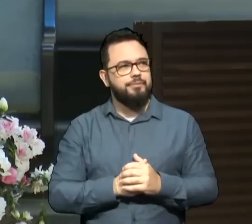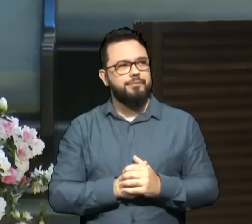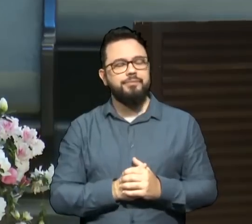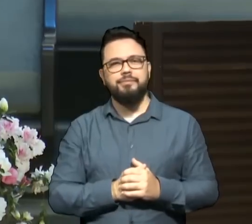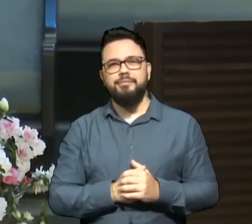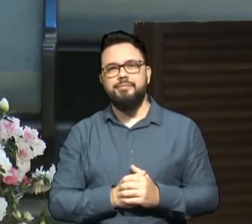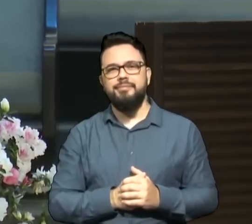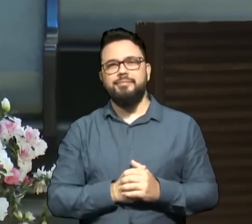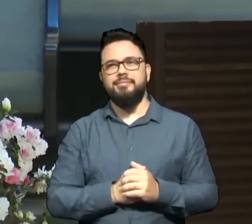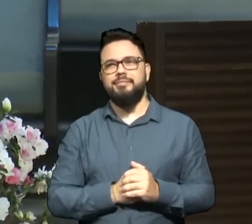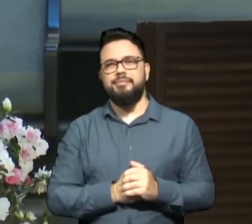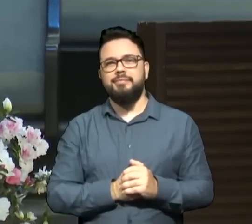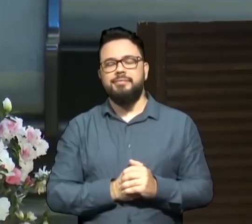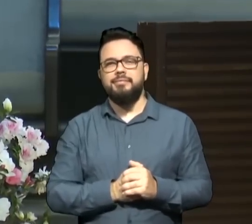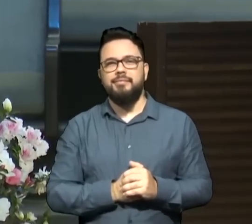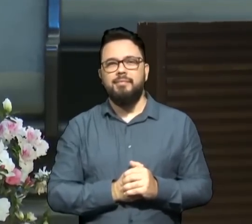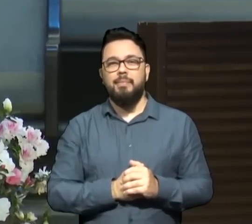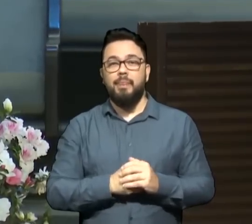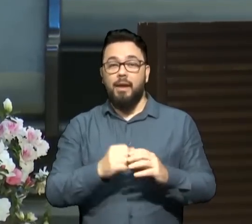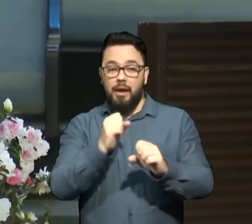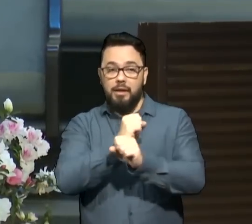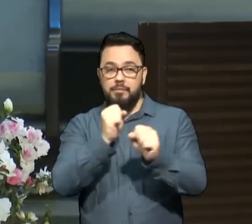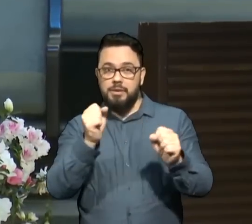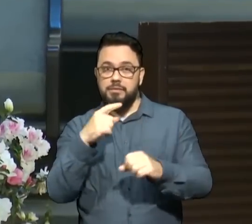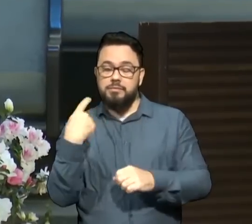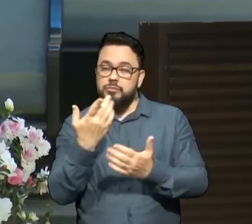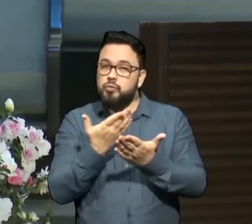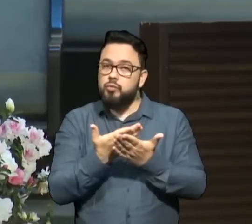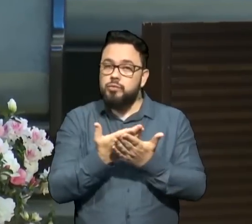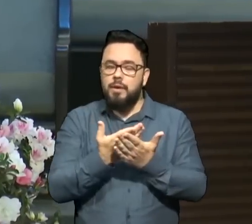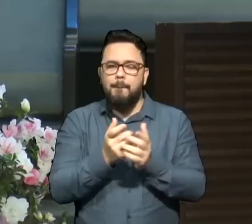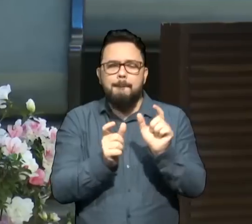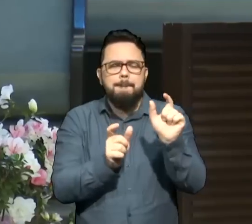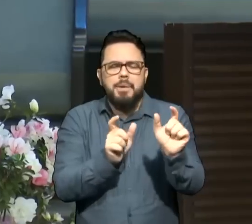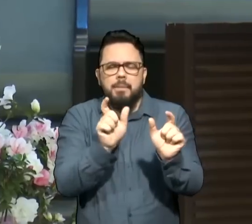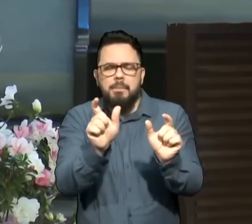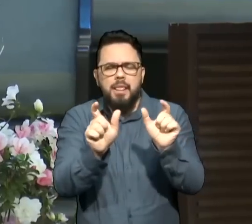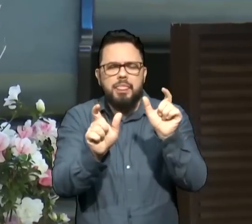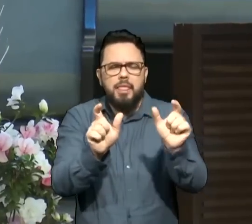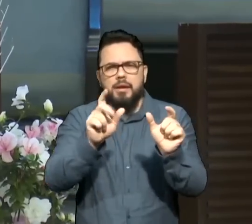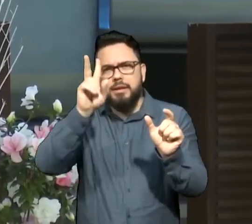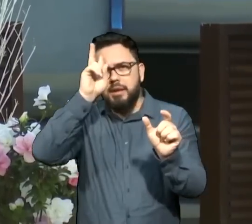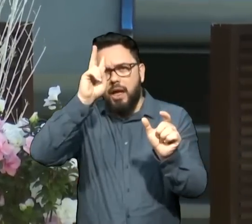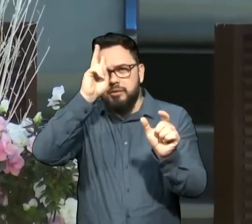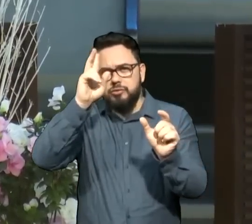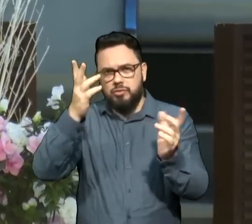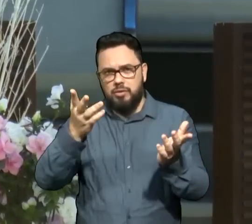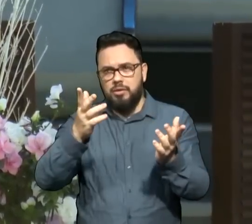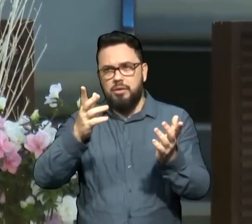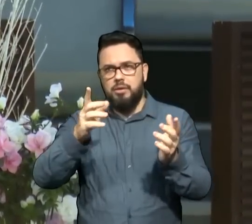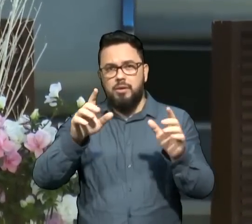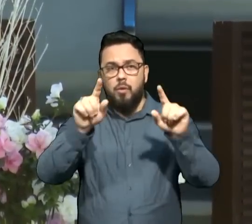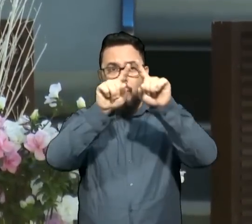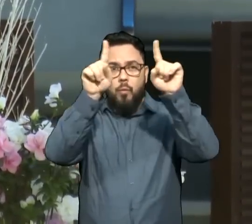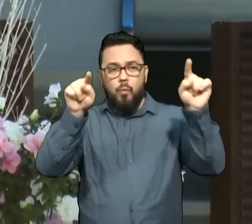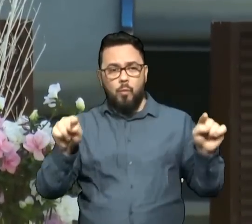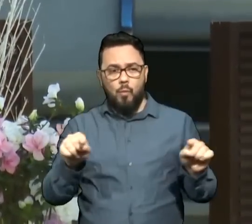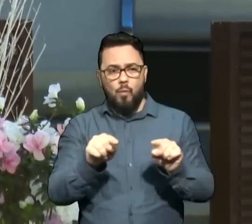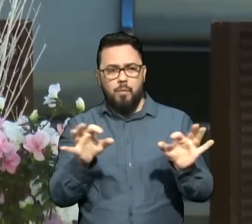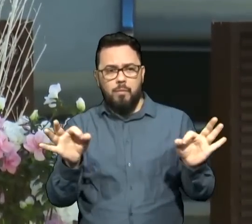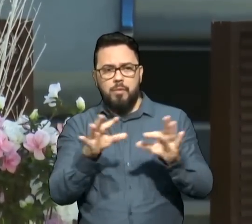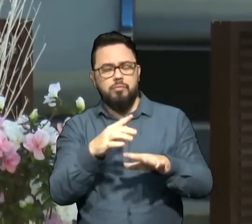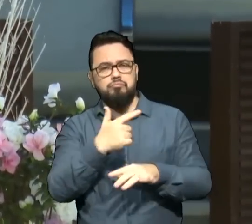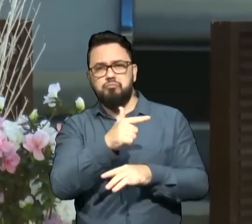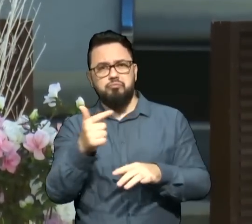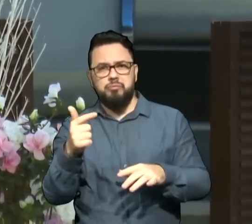já nessa manhã que nós vamos trabalhar com fragmentos de história eu não tenho o quadro completo também quero que os irmãos tenham